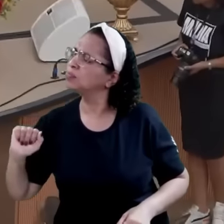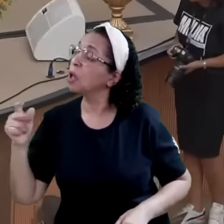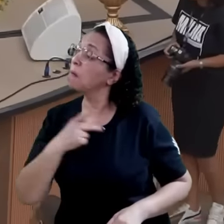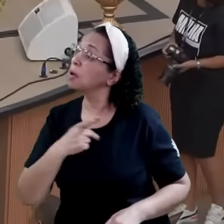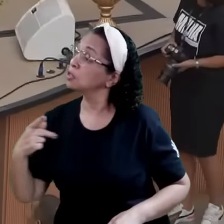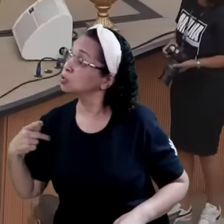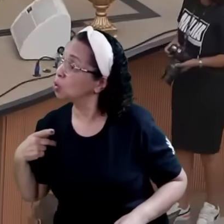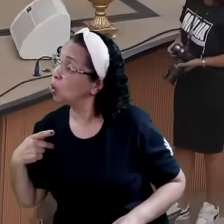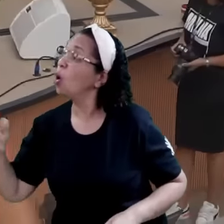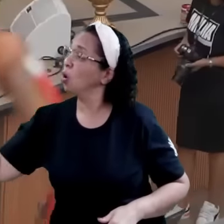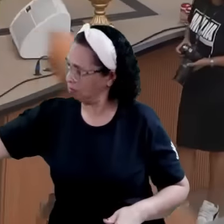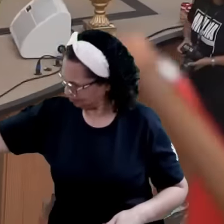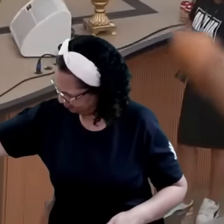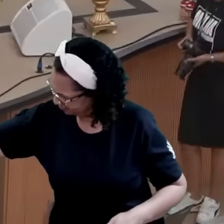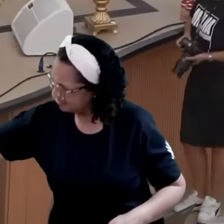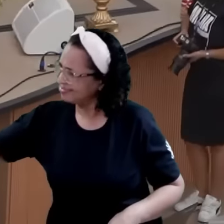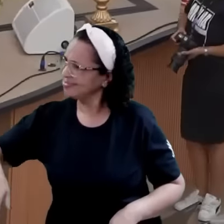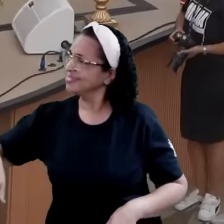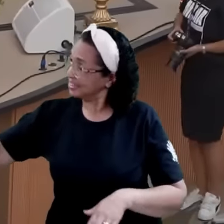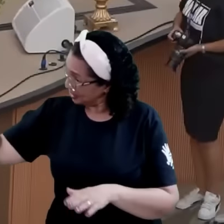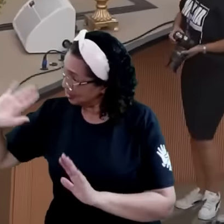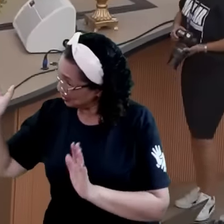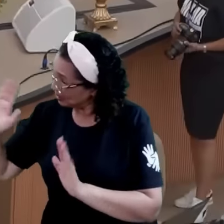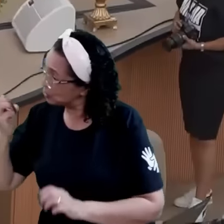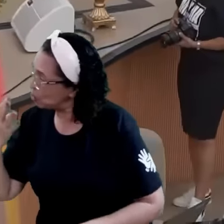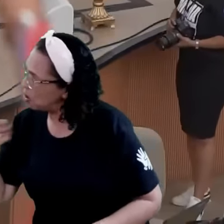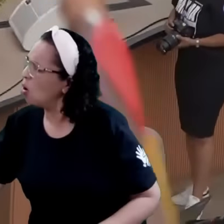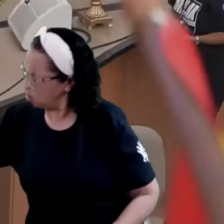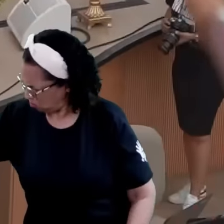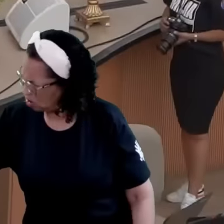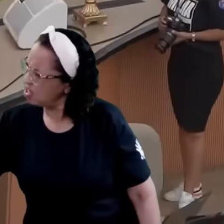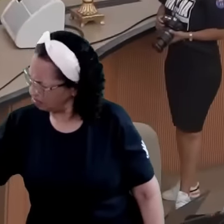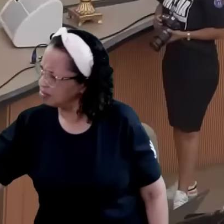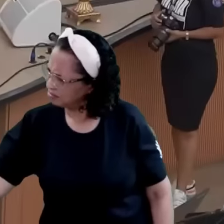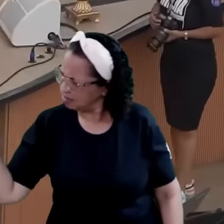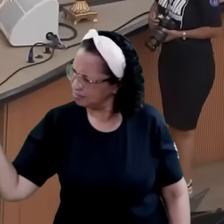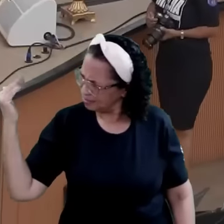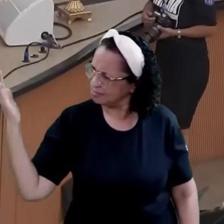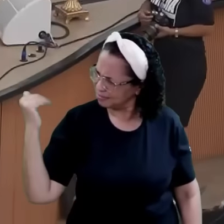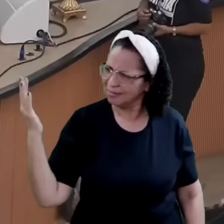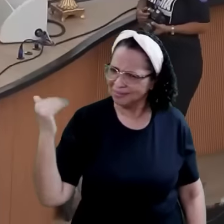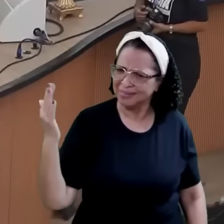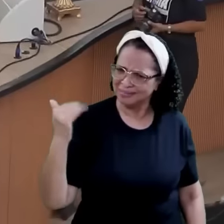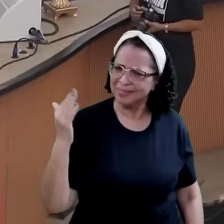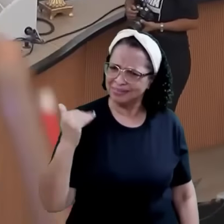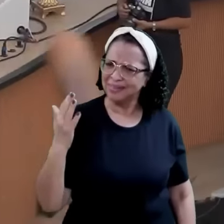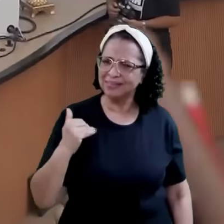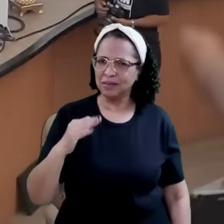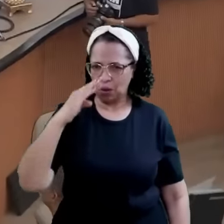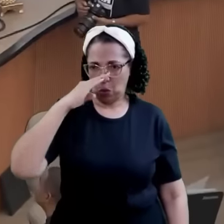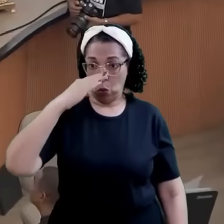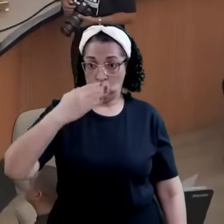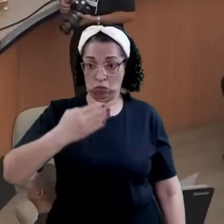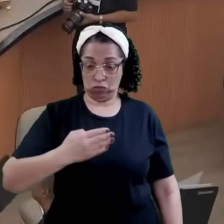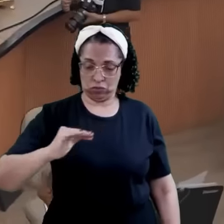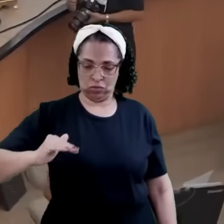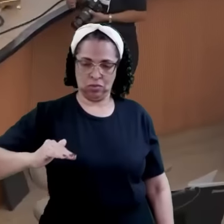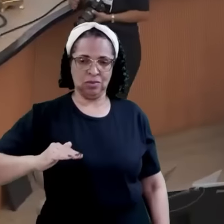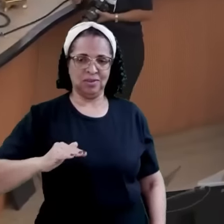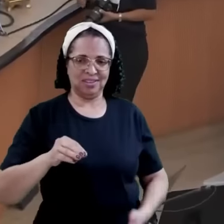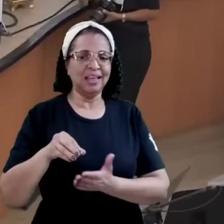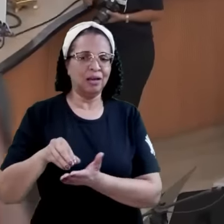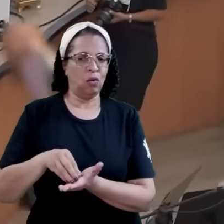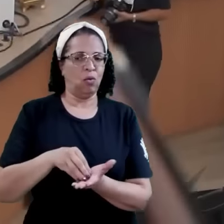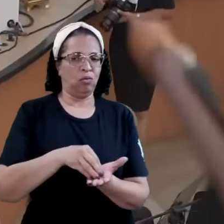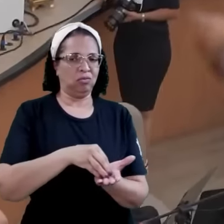Isaías pode entrar pastor fique à vontade onde o senhor achar aí o senhor pode estacionar Alelu aí eu passei quando eu passei olhei pelo retrovisor aí o